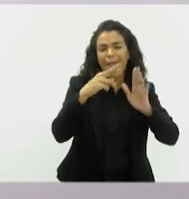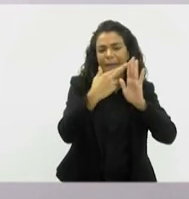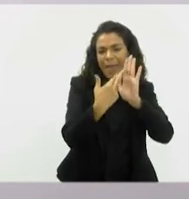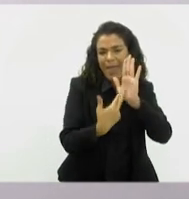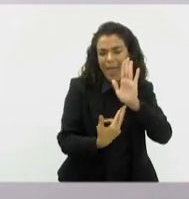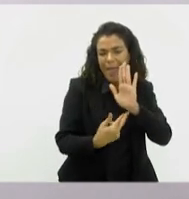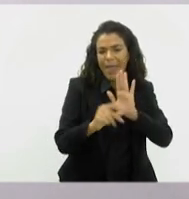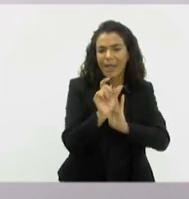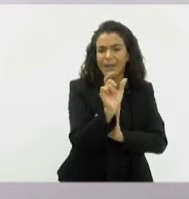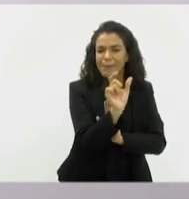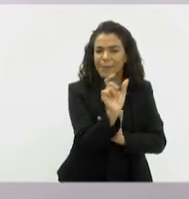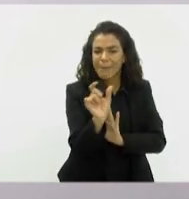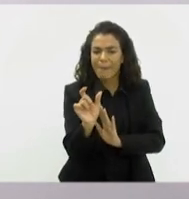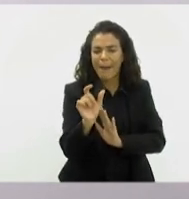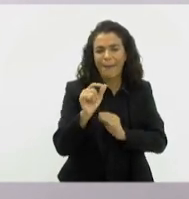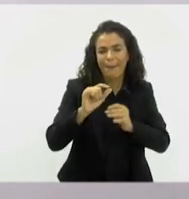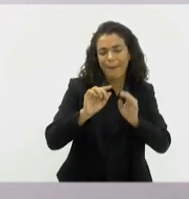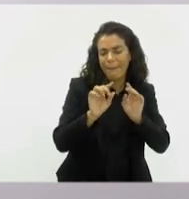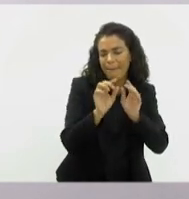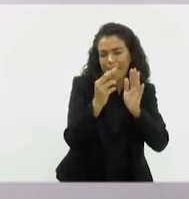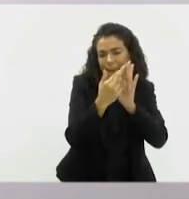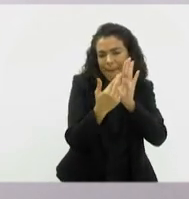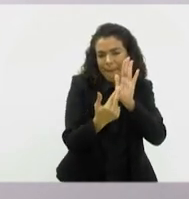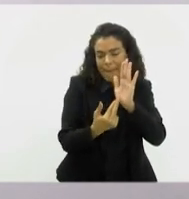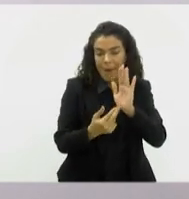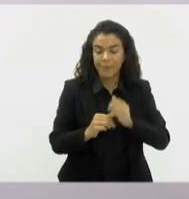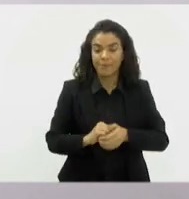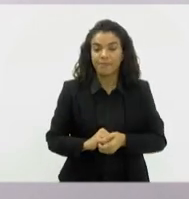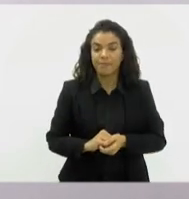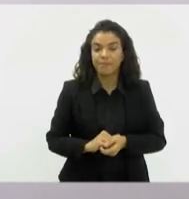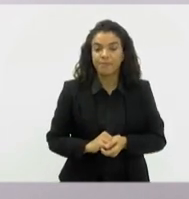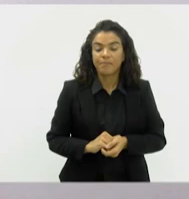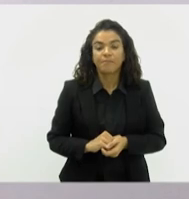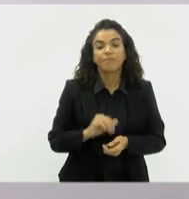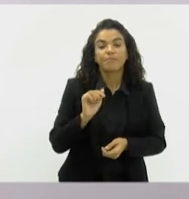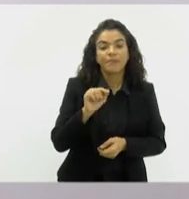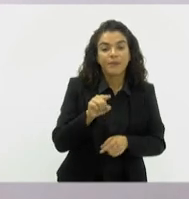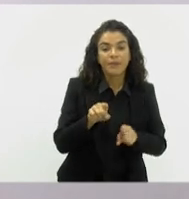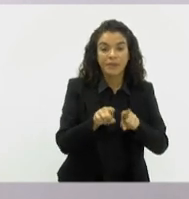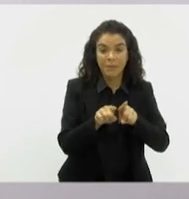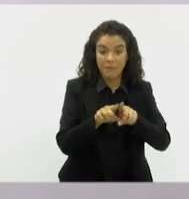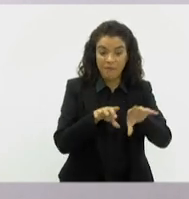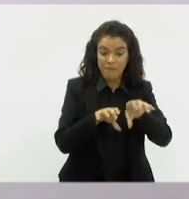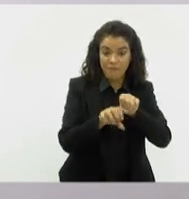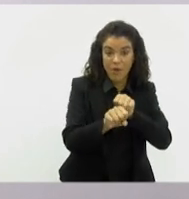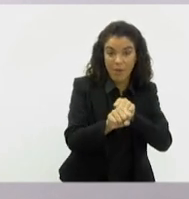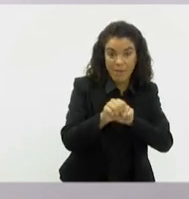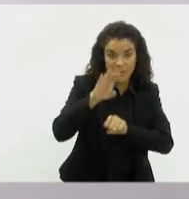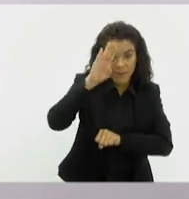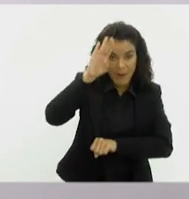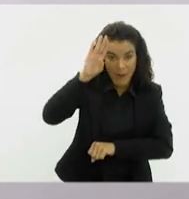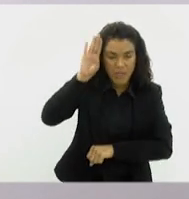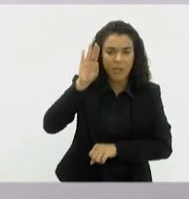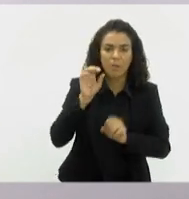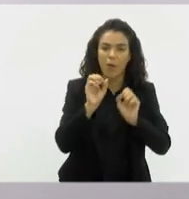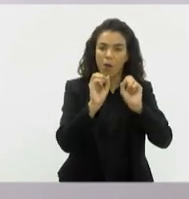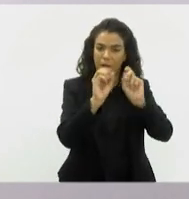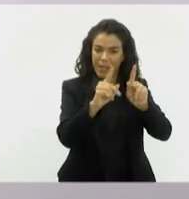tamanho 12, espaçamento, etc. Aí diz o seguinte: formação acadêmica, ela cumpre? Está